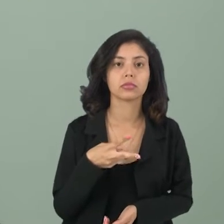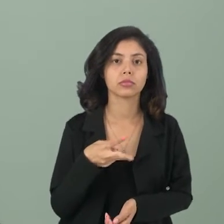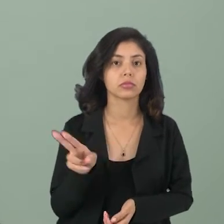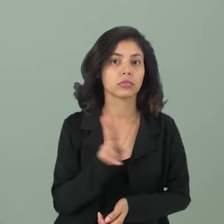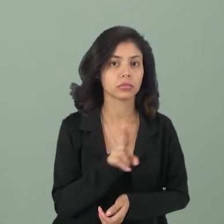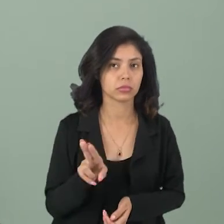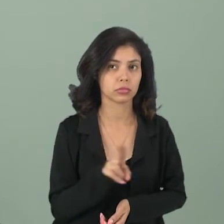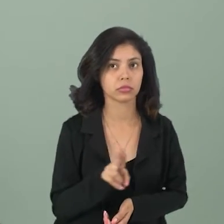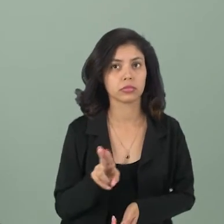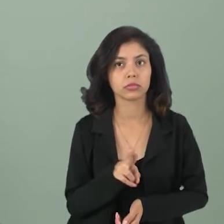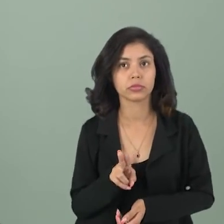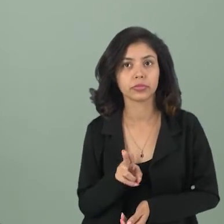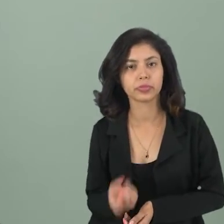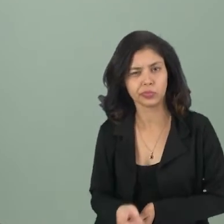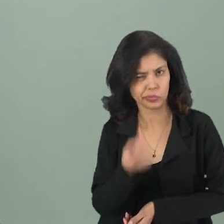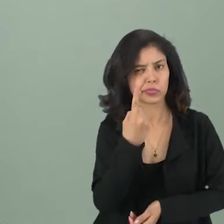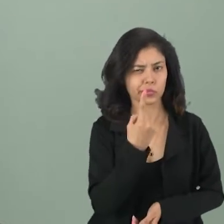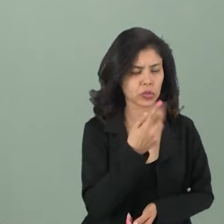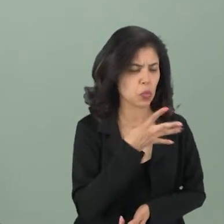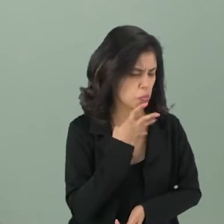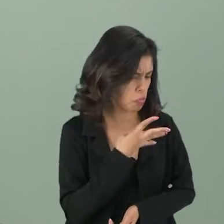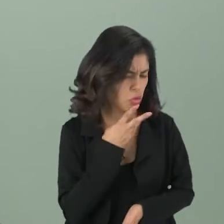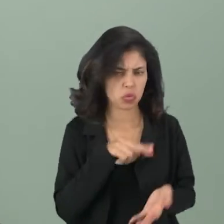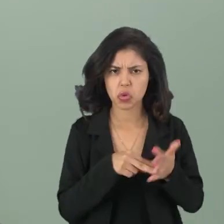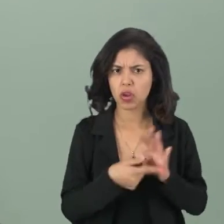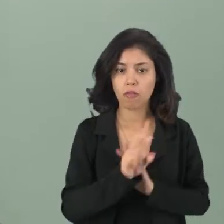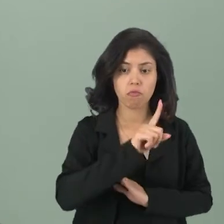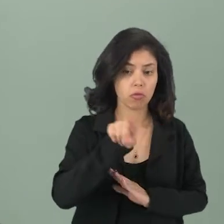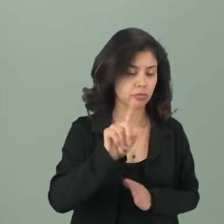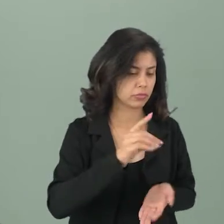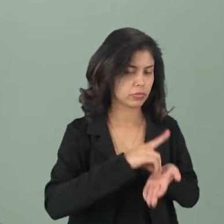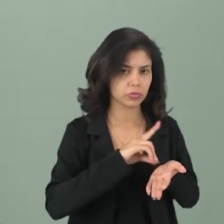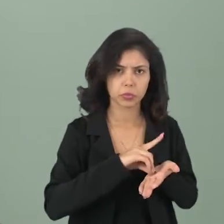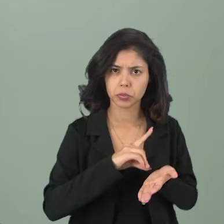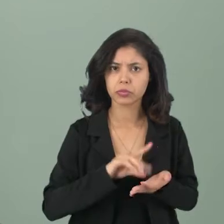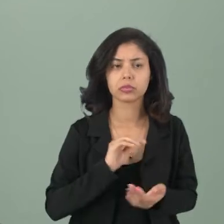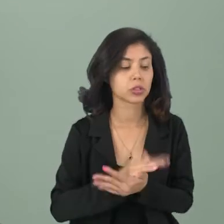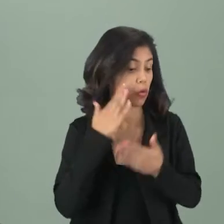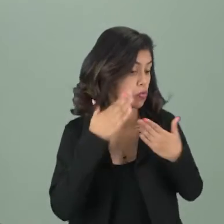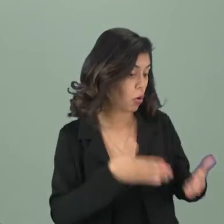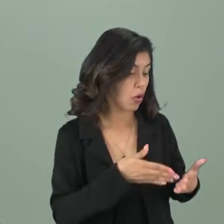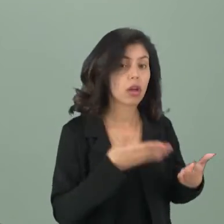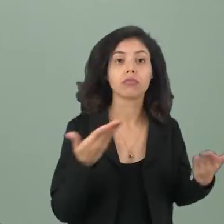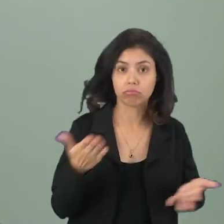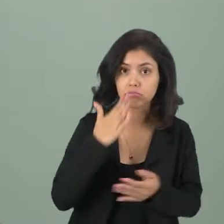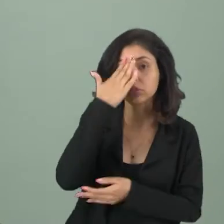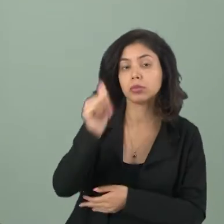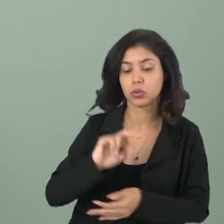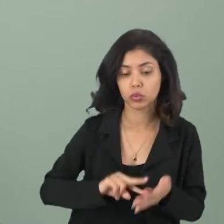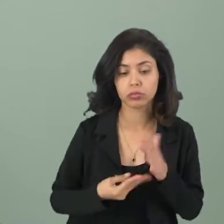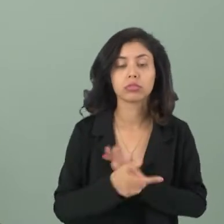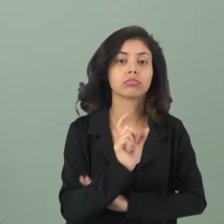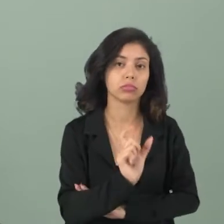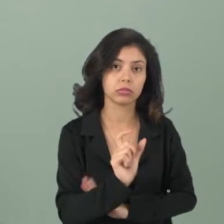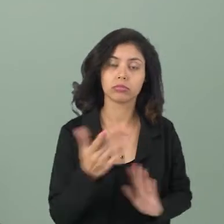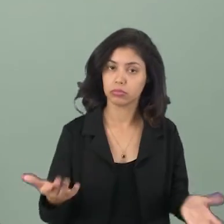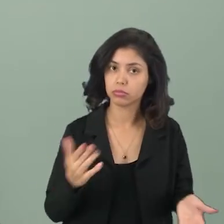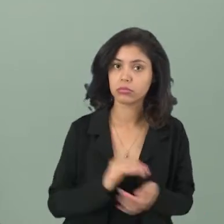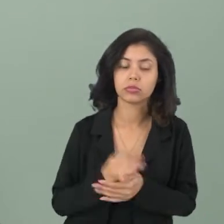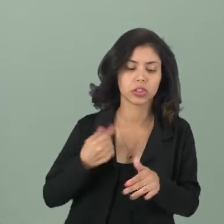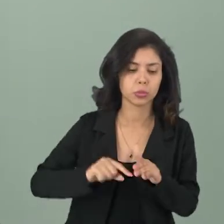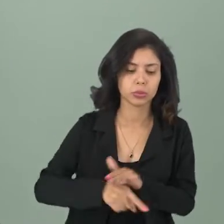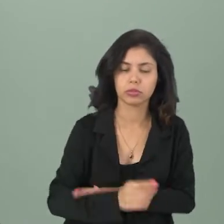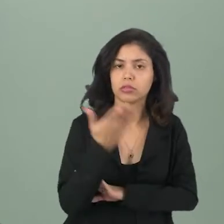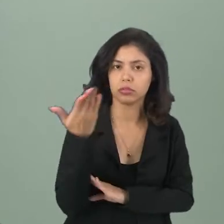nome é estranho né Não conheço é indicado a um dicionário Qual é o objetivo ali saber o significado daquela palavra de repente